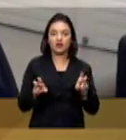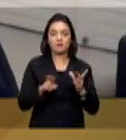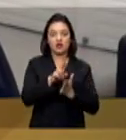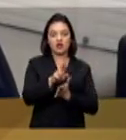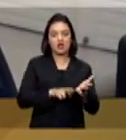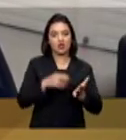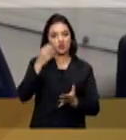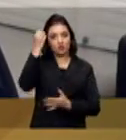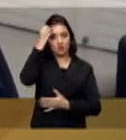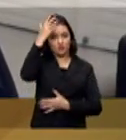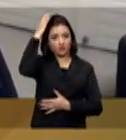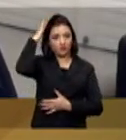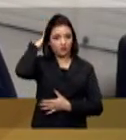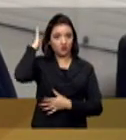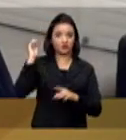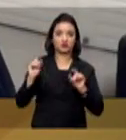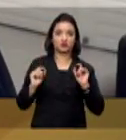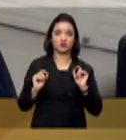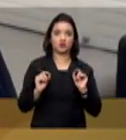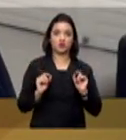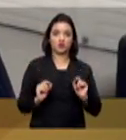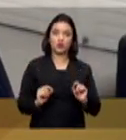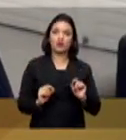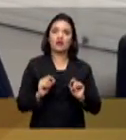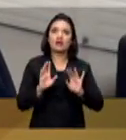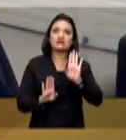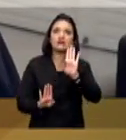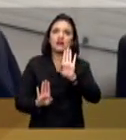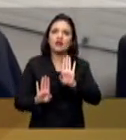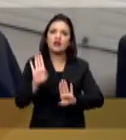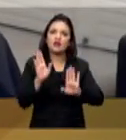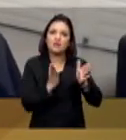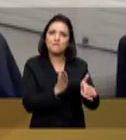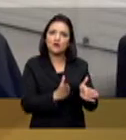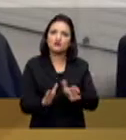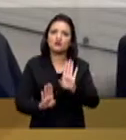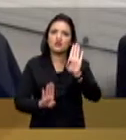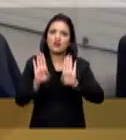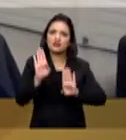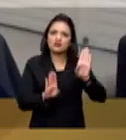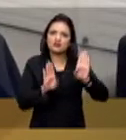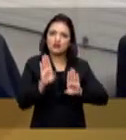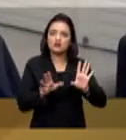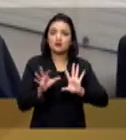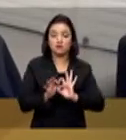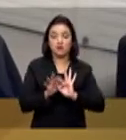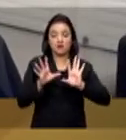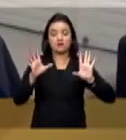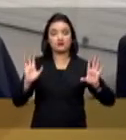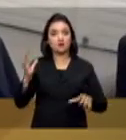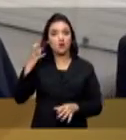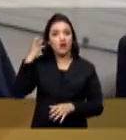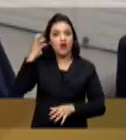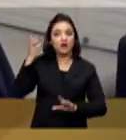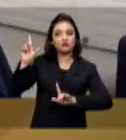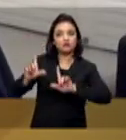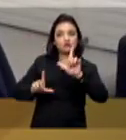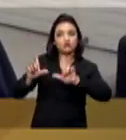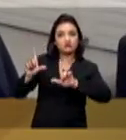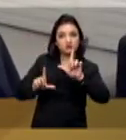relativa à nulidade do procedimento licitatório de outorga de permissão para exploração de serviços de radiodifusão